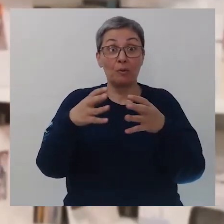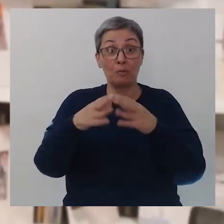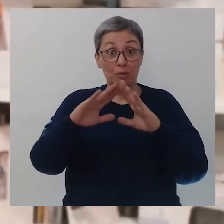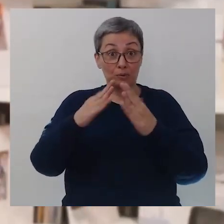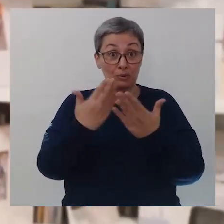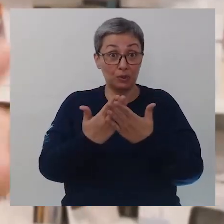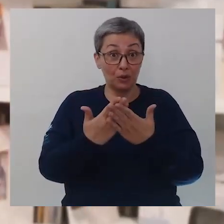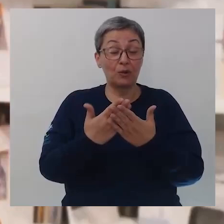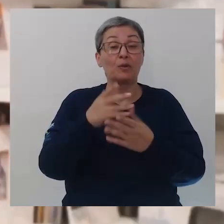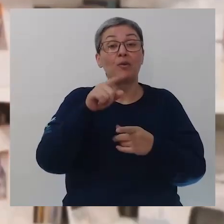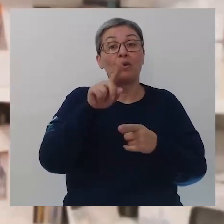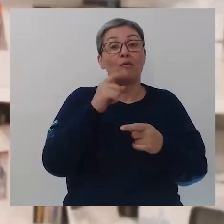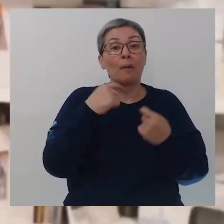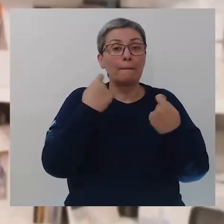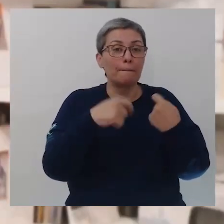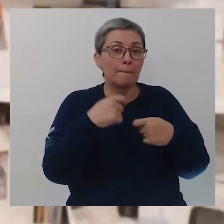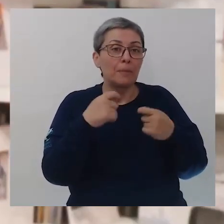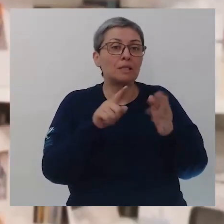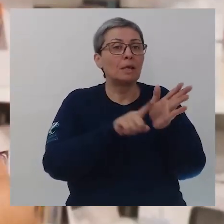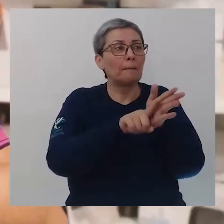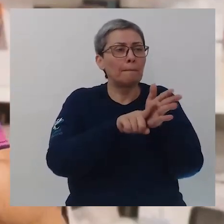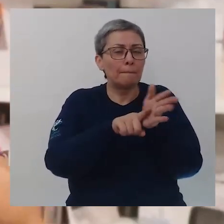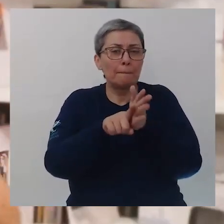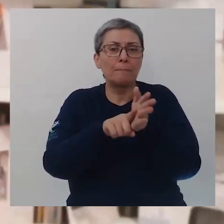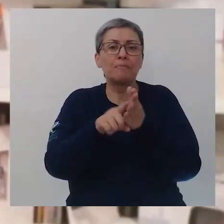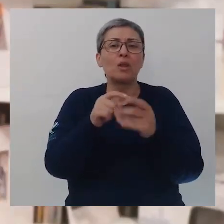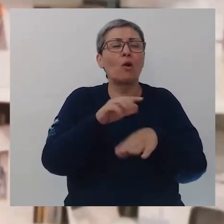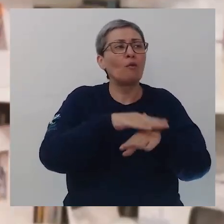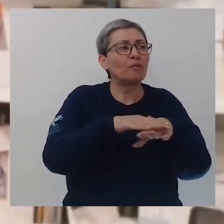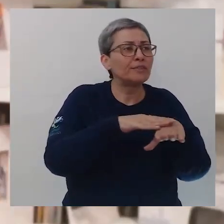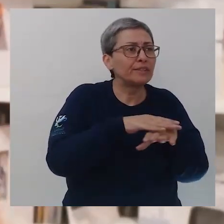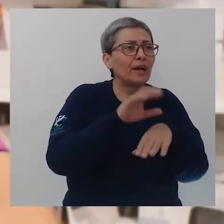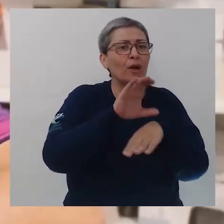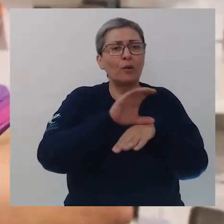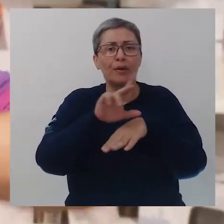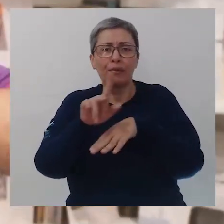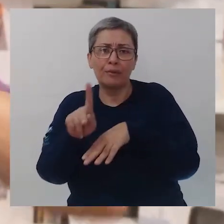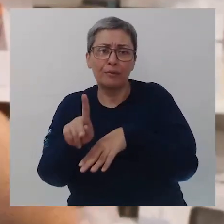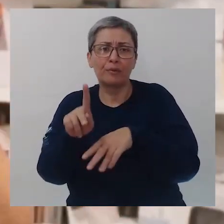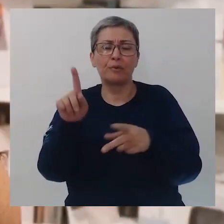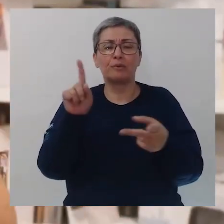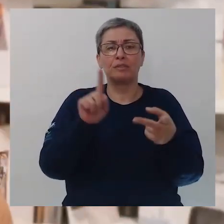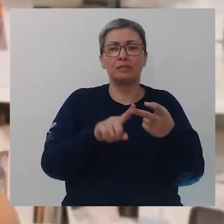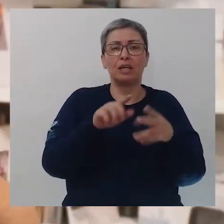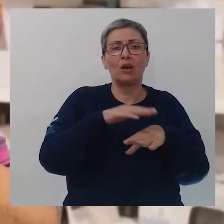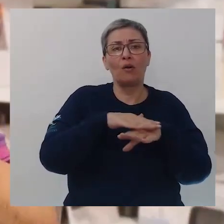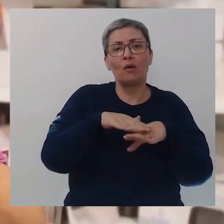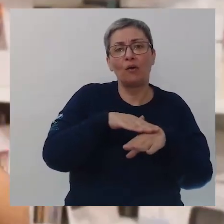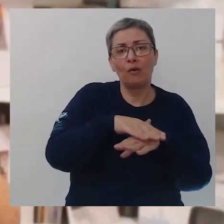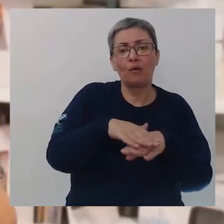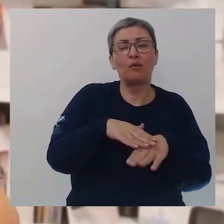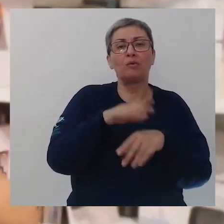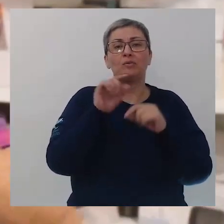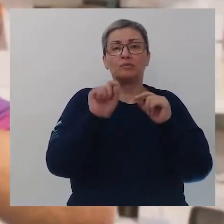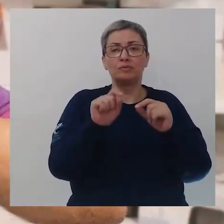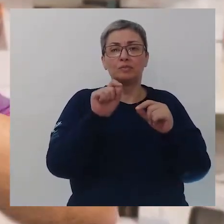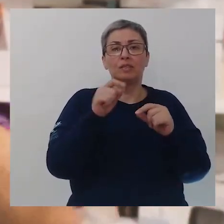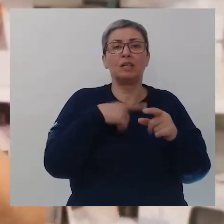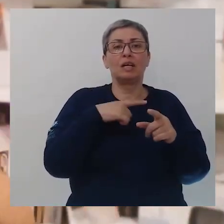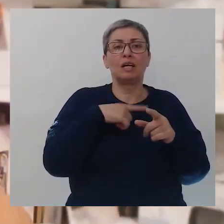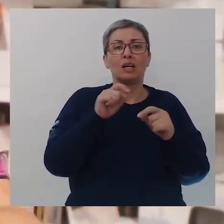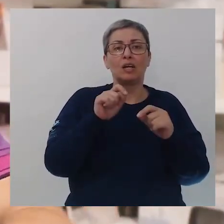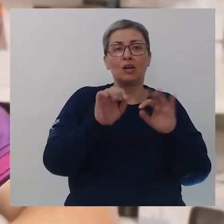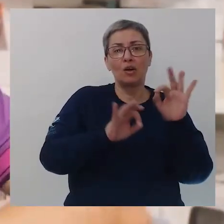estuda. Né? Você vai precisar fazer uma pesquisa, você vai ter que conversar com o coordenador da escola, você vai conversar lá com o agente